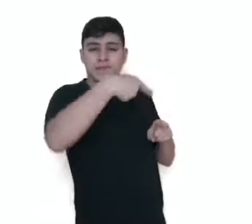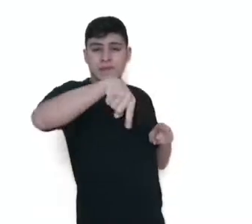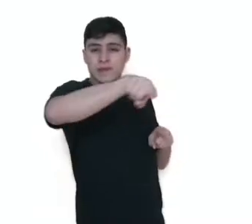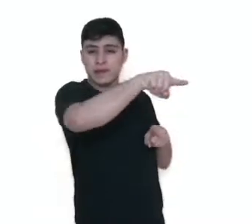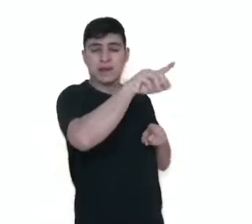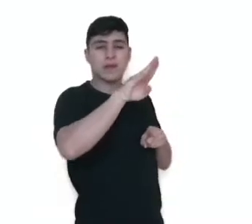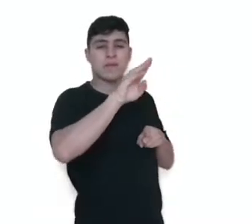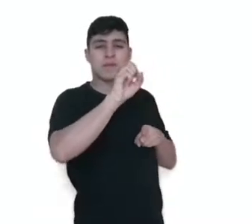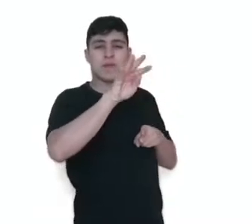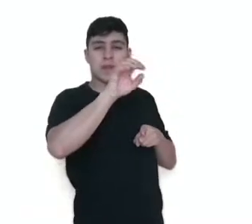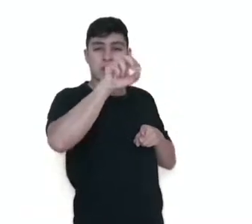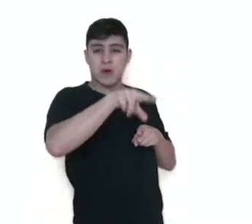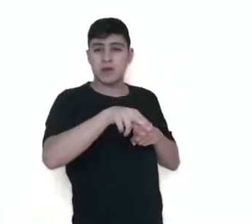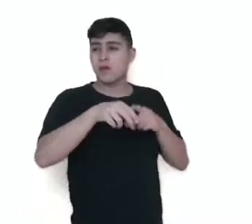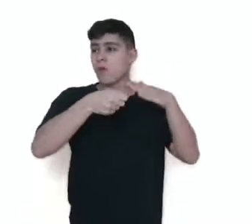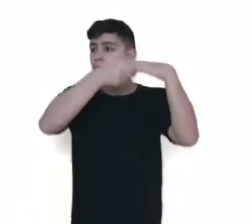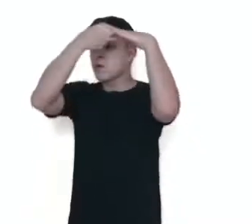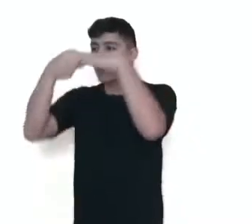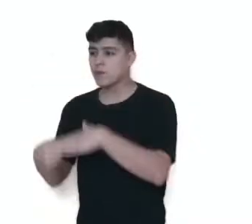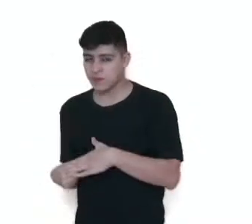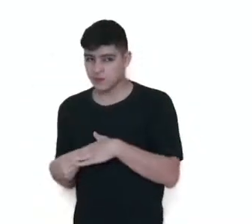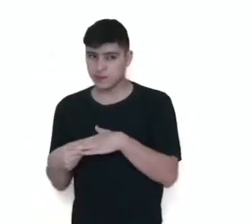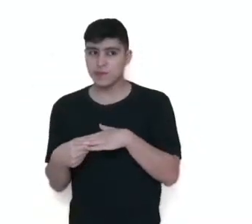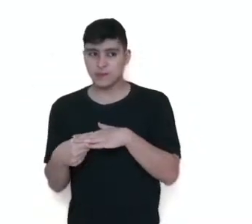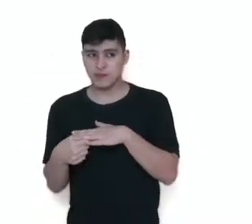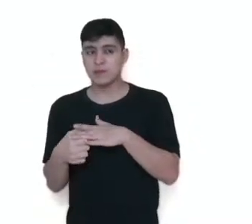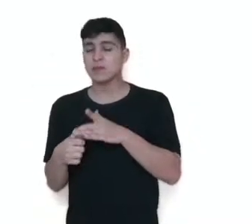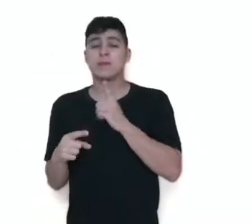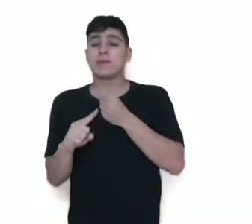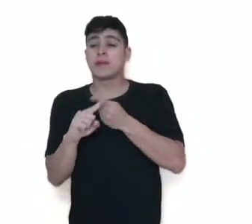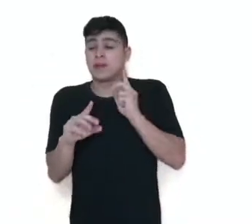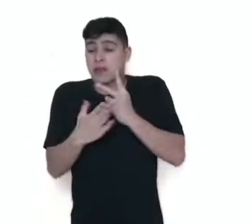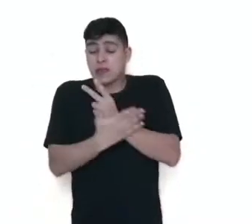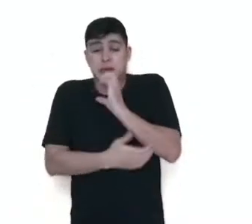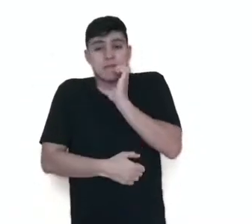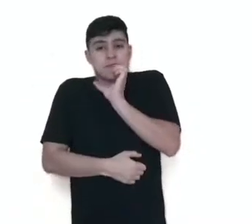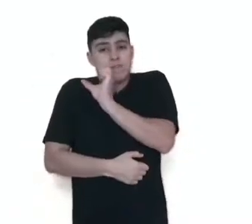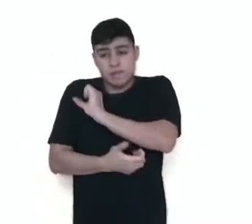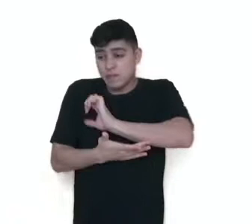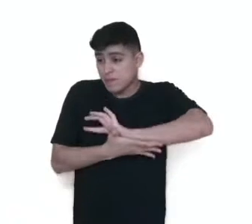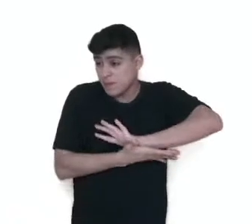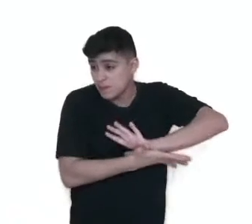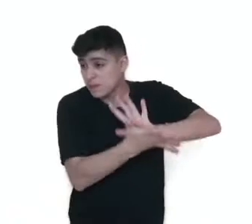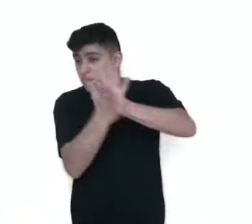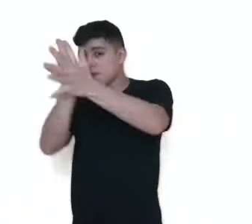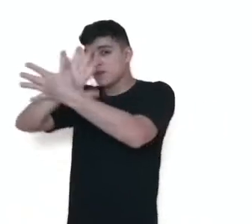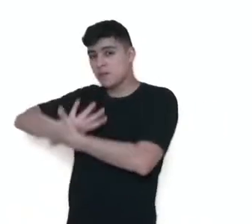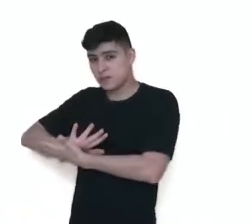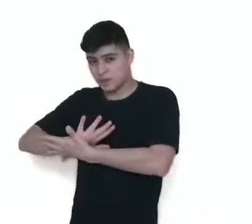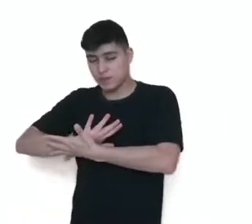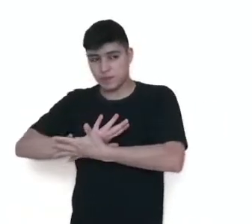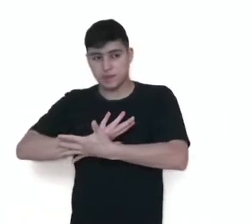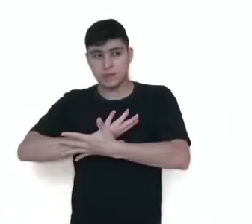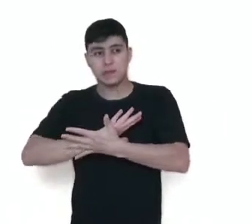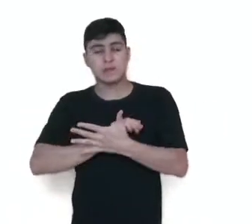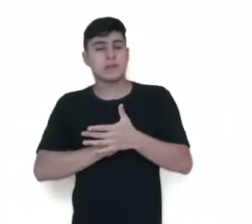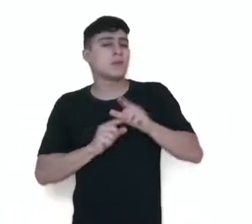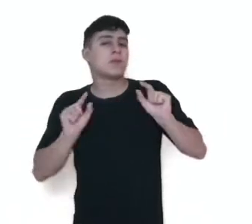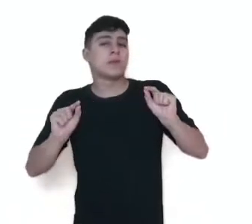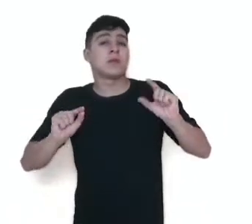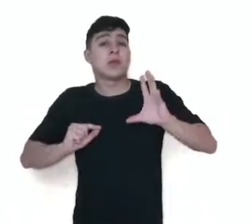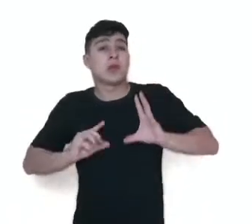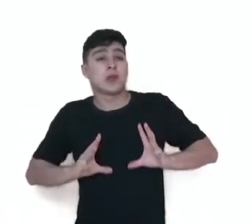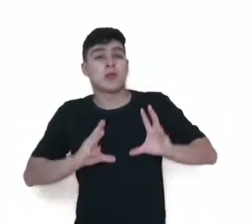Boston, que está personificada, certo? E foi rapidamente copiada e distribuída por Paul Revere em todas as